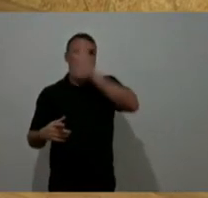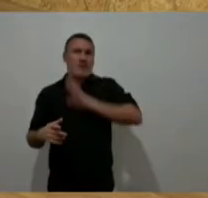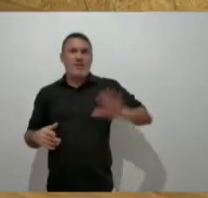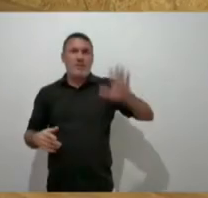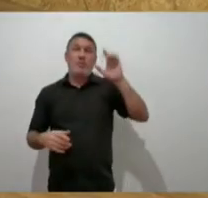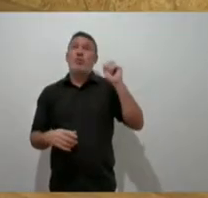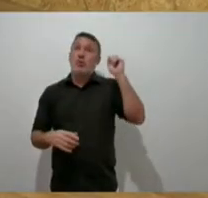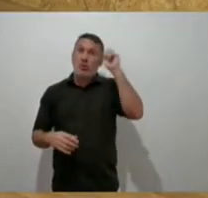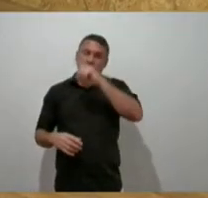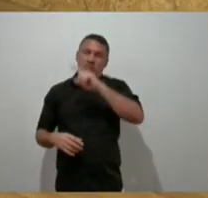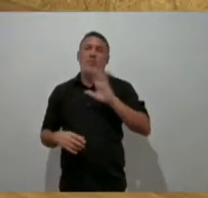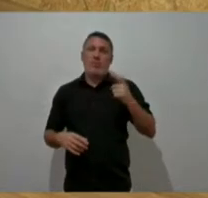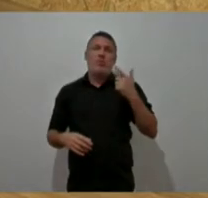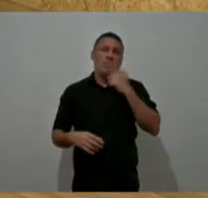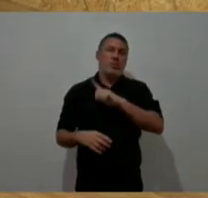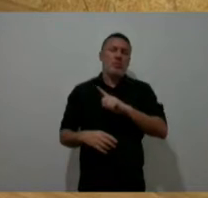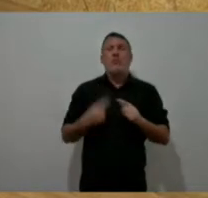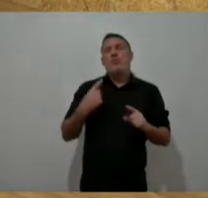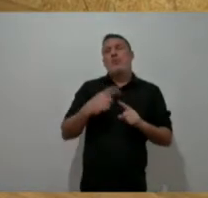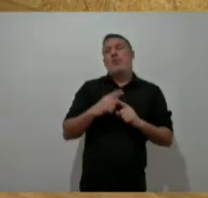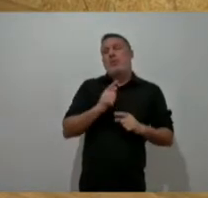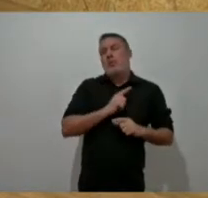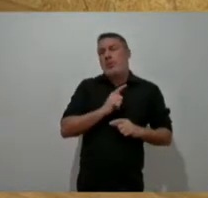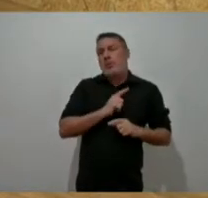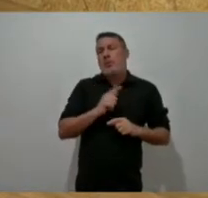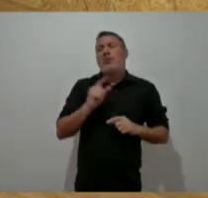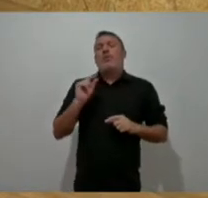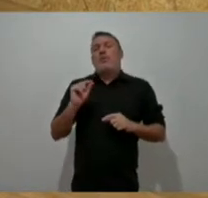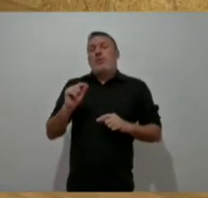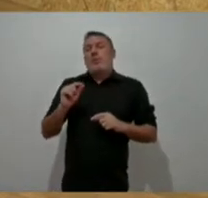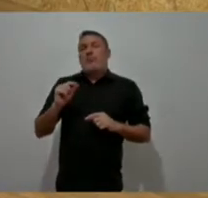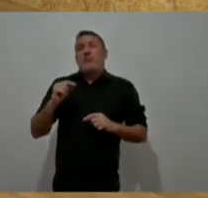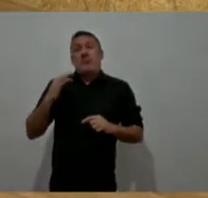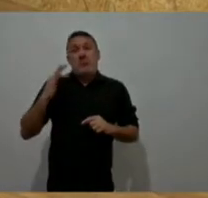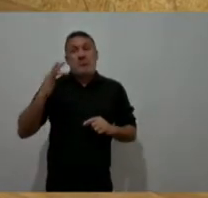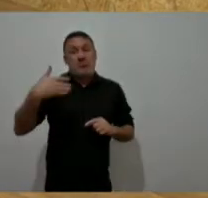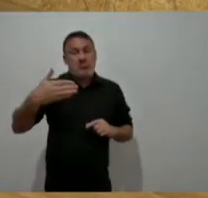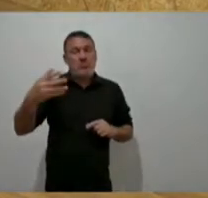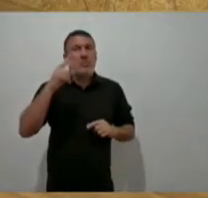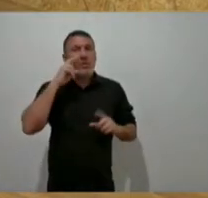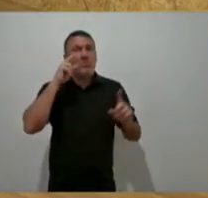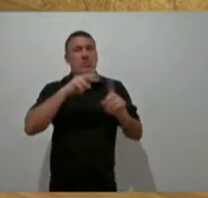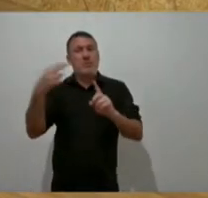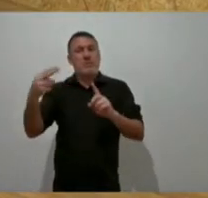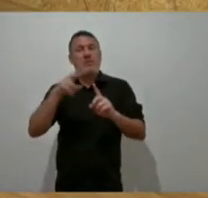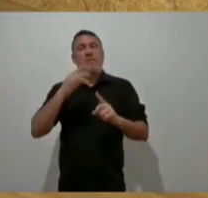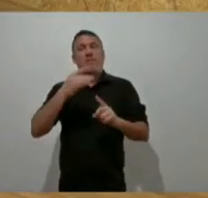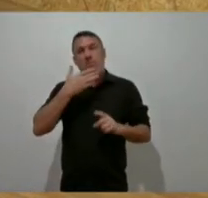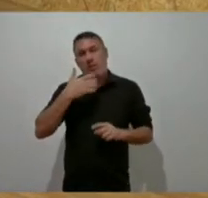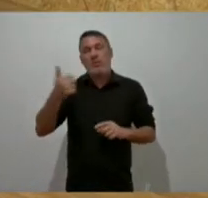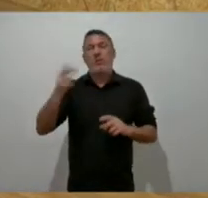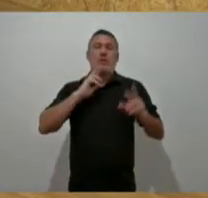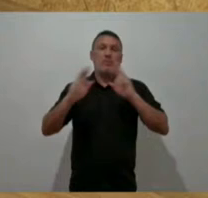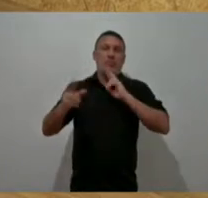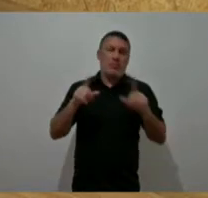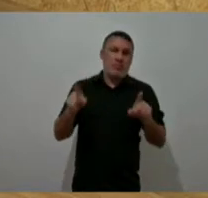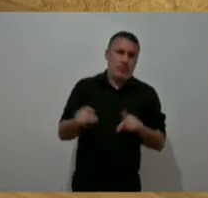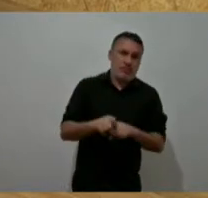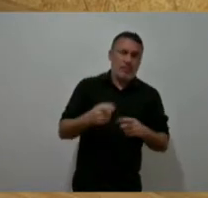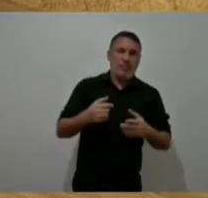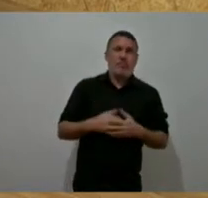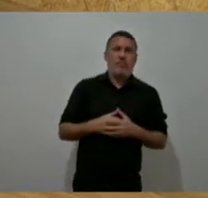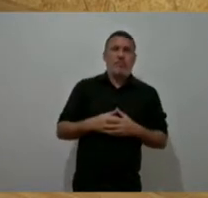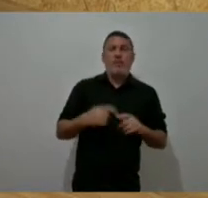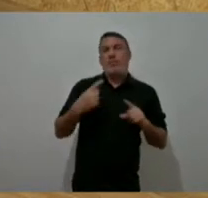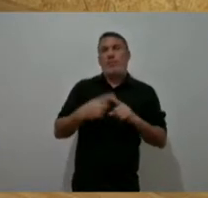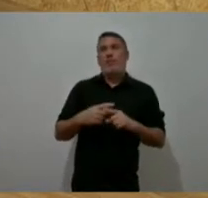Então, assim, temos aí para frente, né, uma boa perspectiva de melhoria de resultados. E, no fim das contas, a gente não pode esquecer, né?